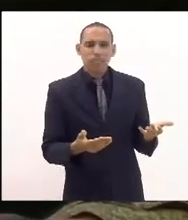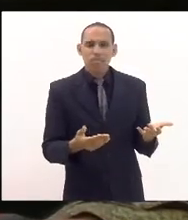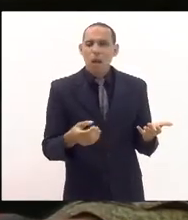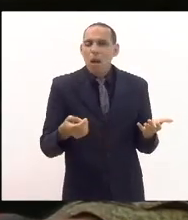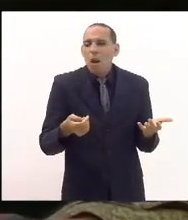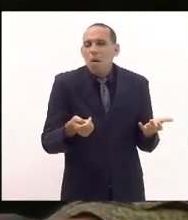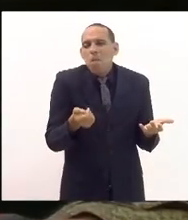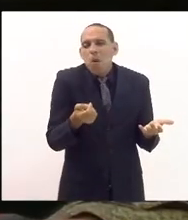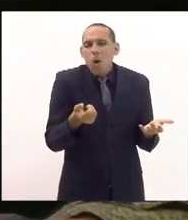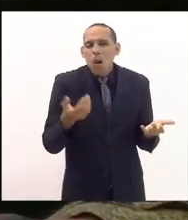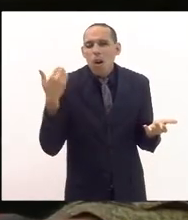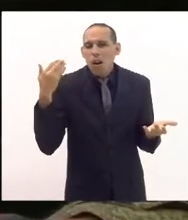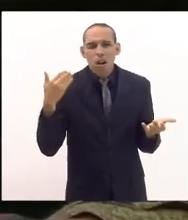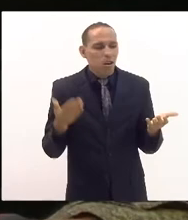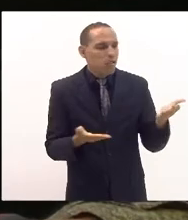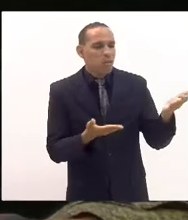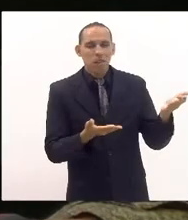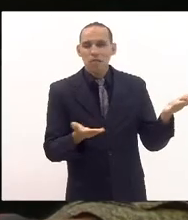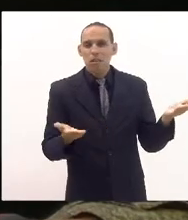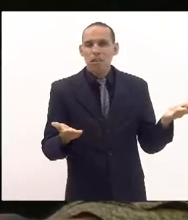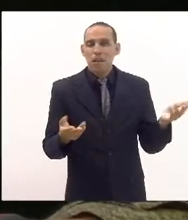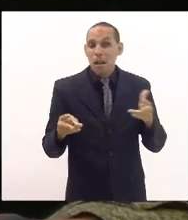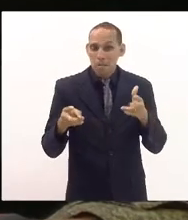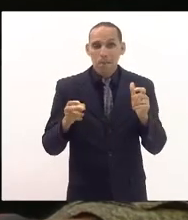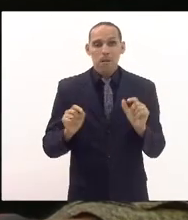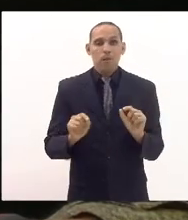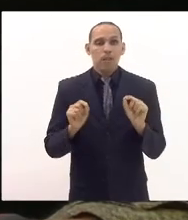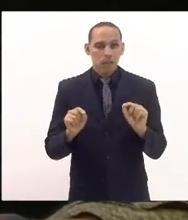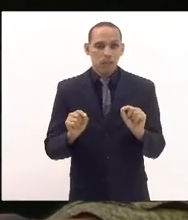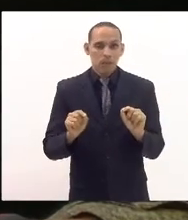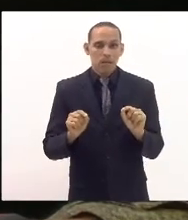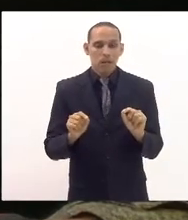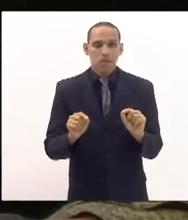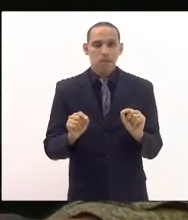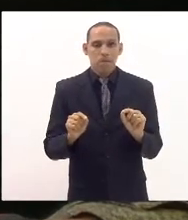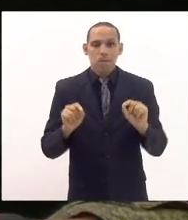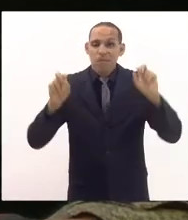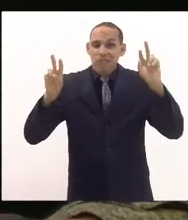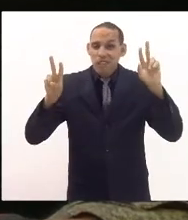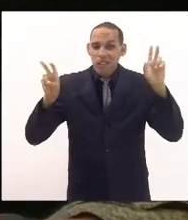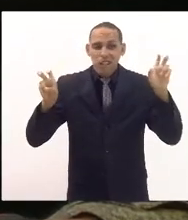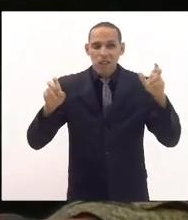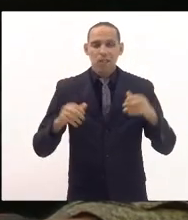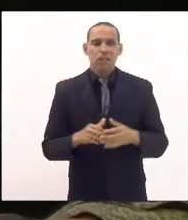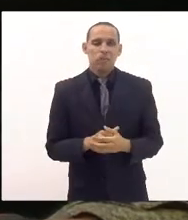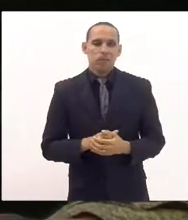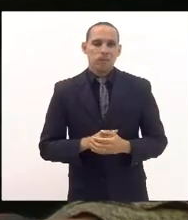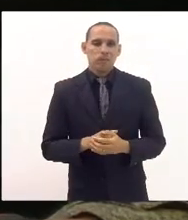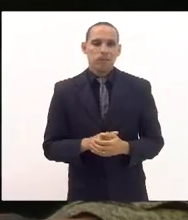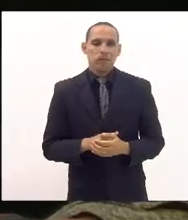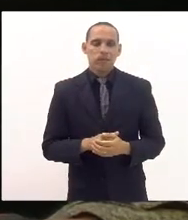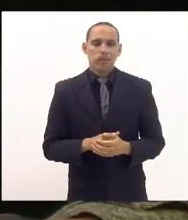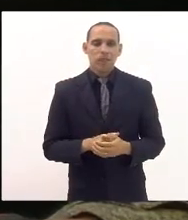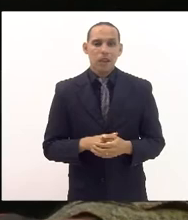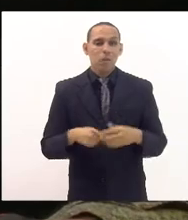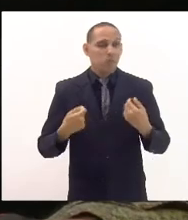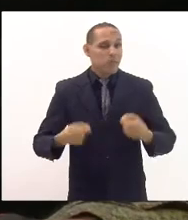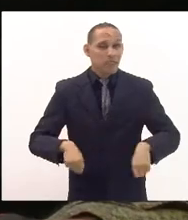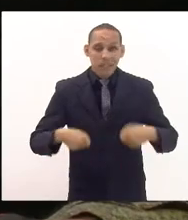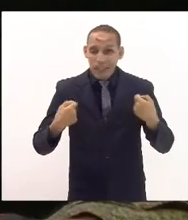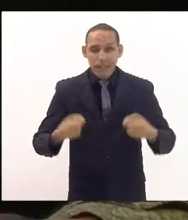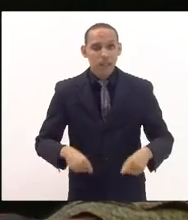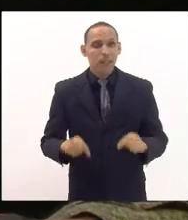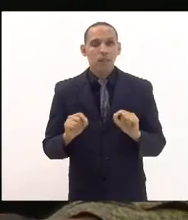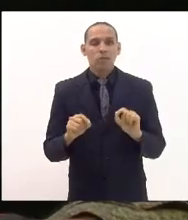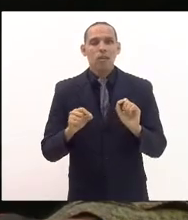na memória das pessoas a gente percebe o quanto é sistema ele precisa